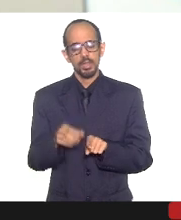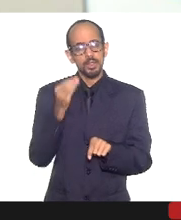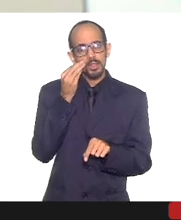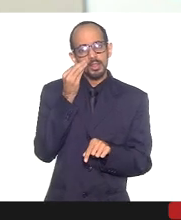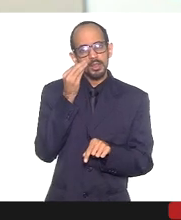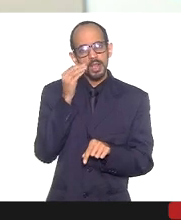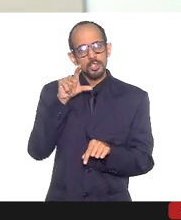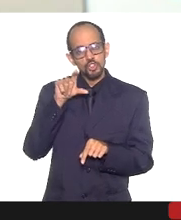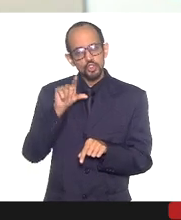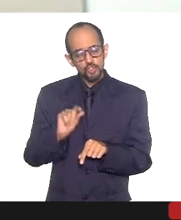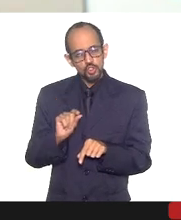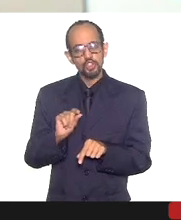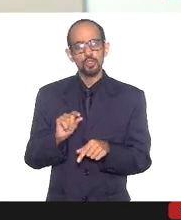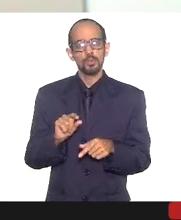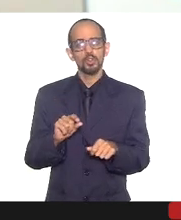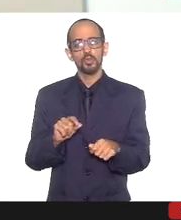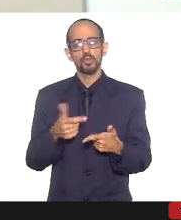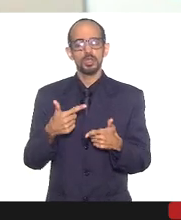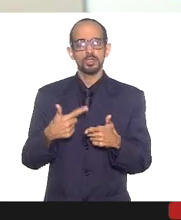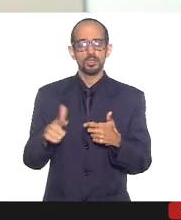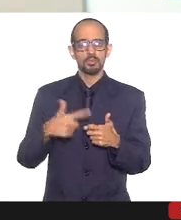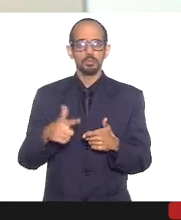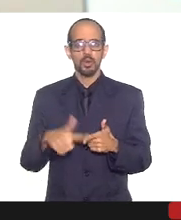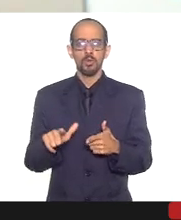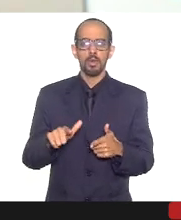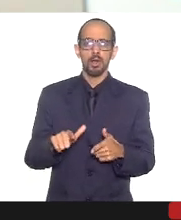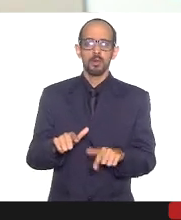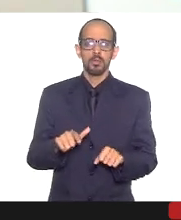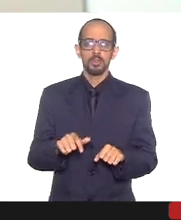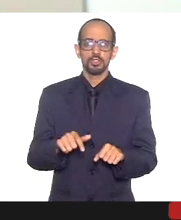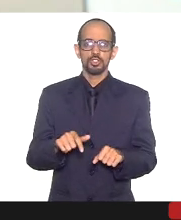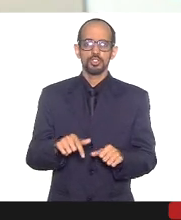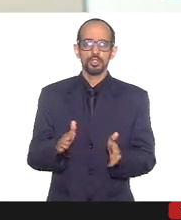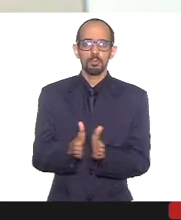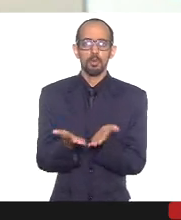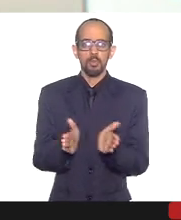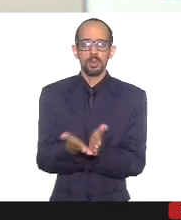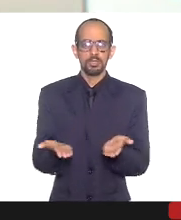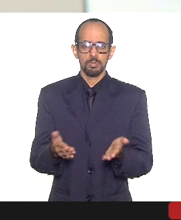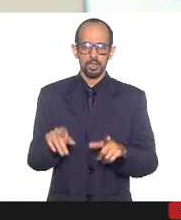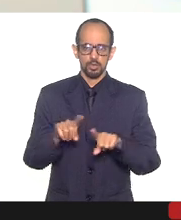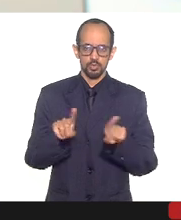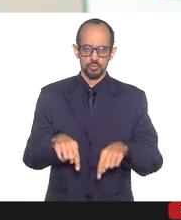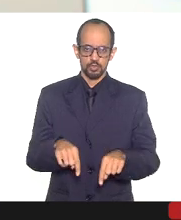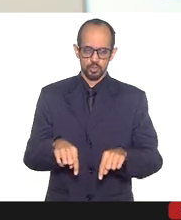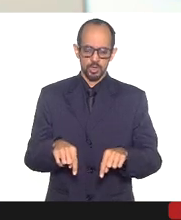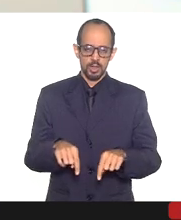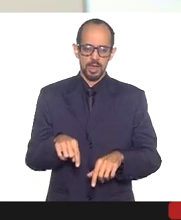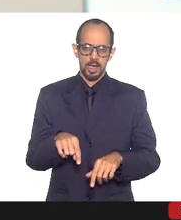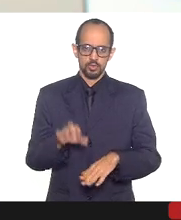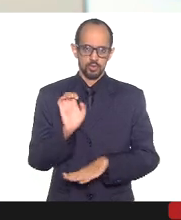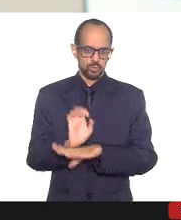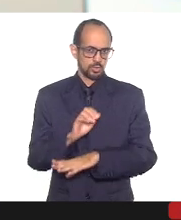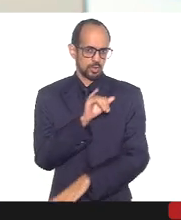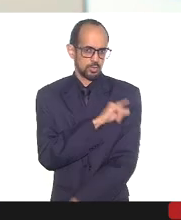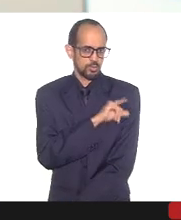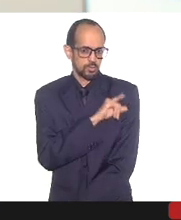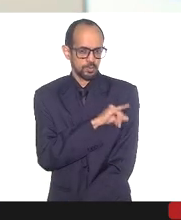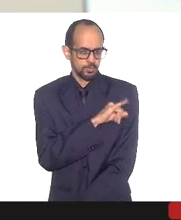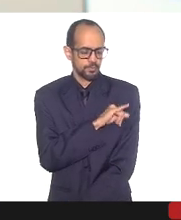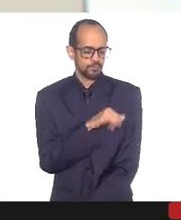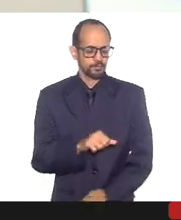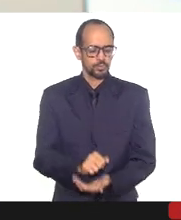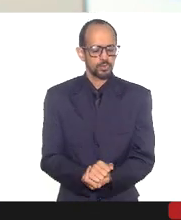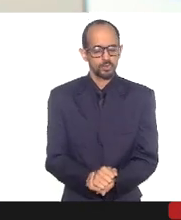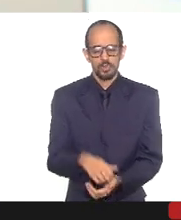diminuir esse quadro de defasagem salarial, de empobrecimento que os servidores do Estado do Rio de Janeiro, de maneira geral, estão vivenciando,